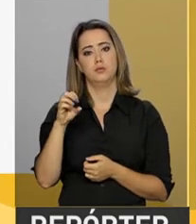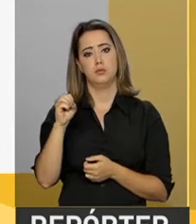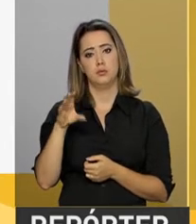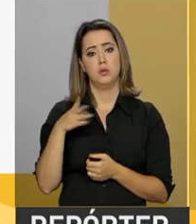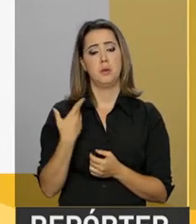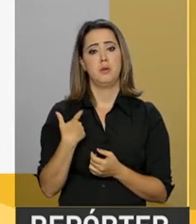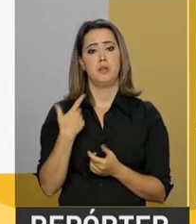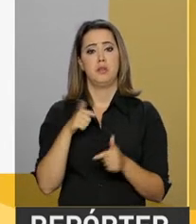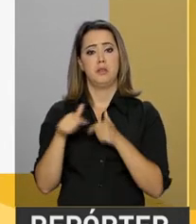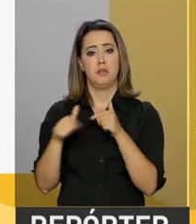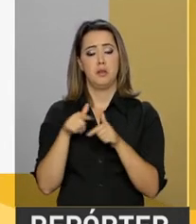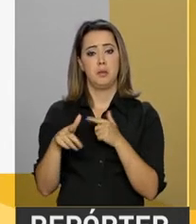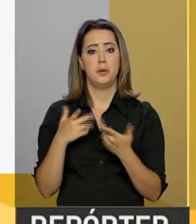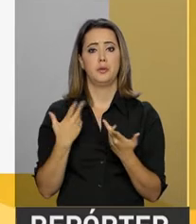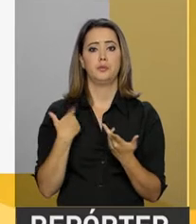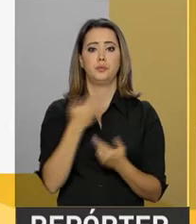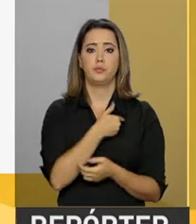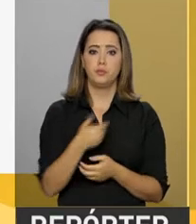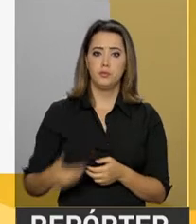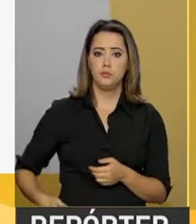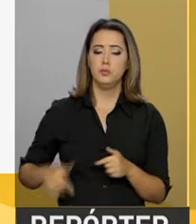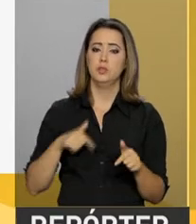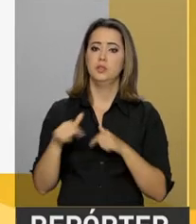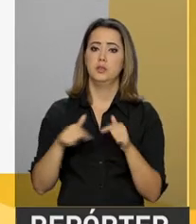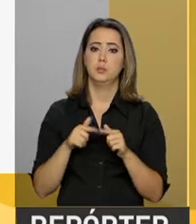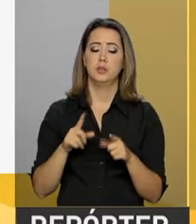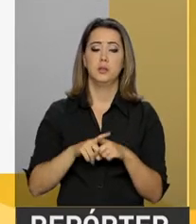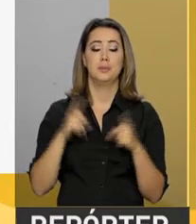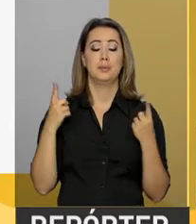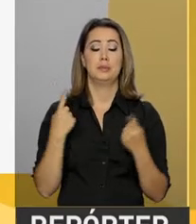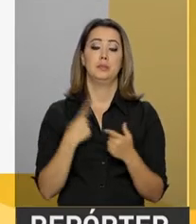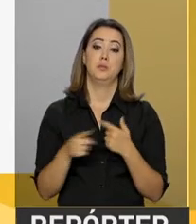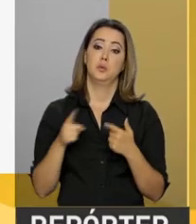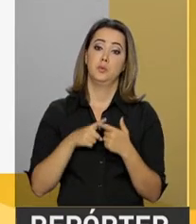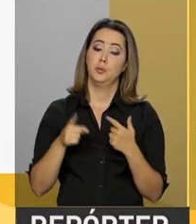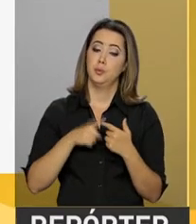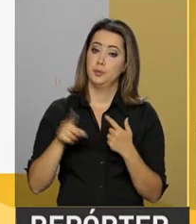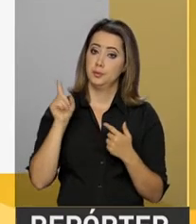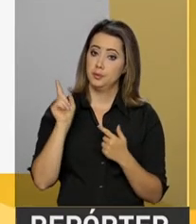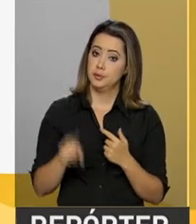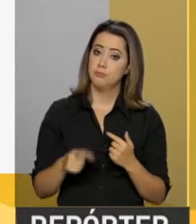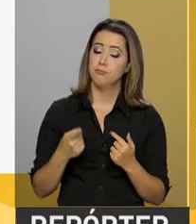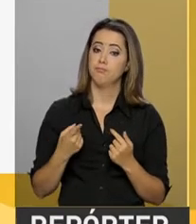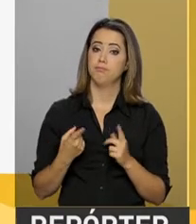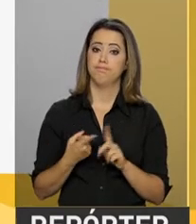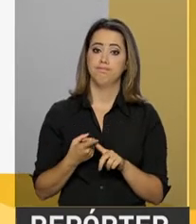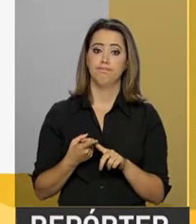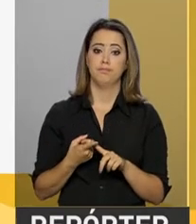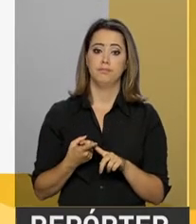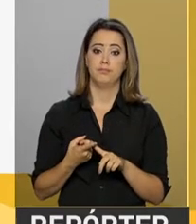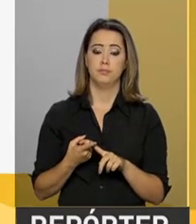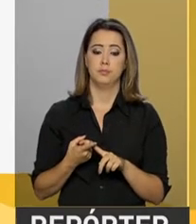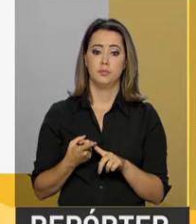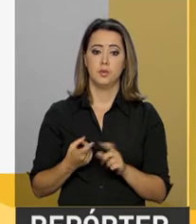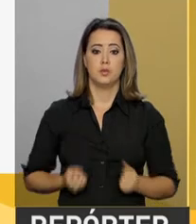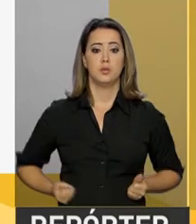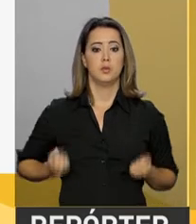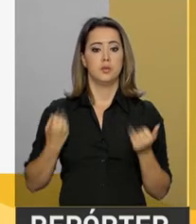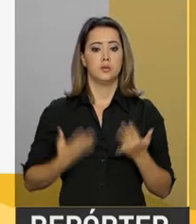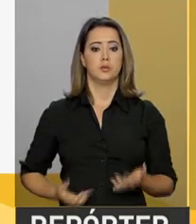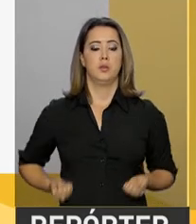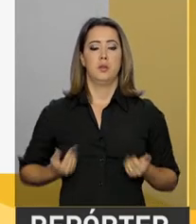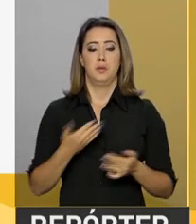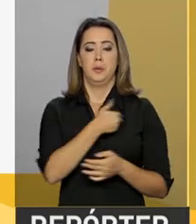cargos o governo tem atuando agora nós temos um problema que é o fato de que a maior despesa do governo